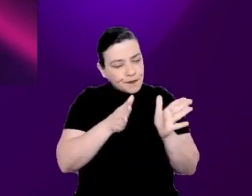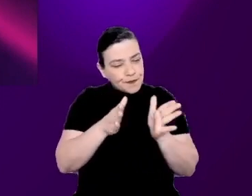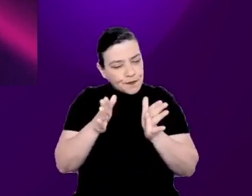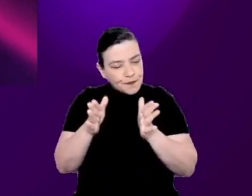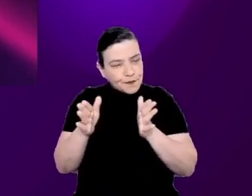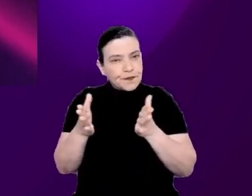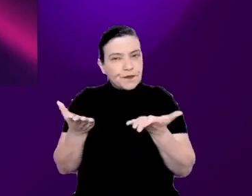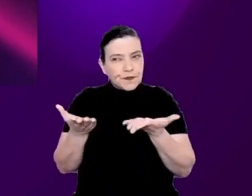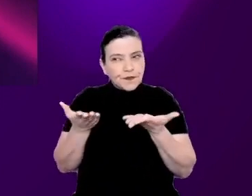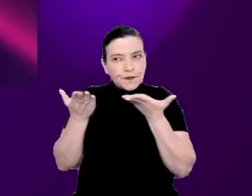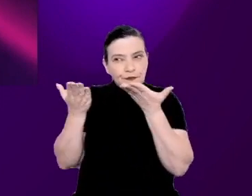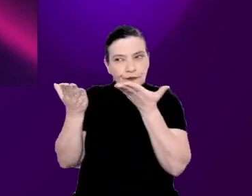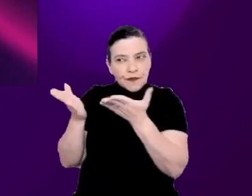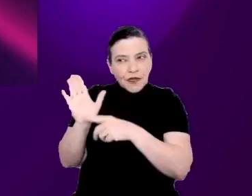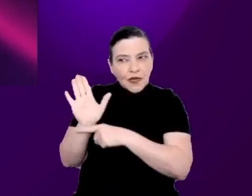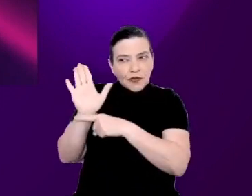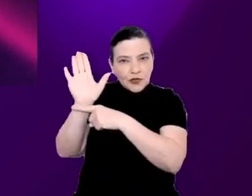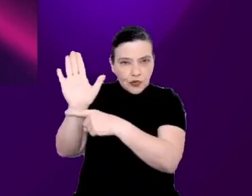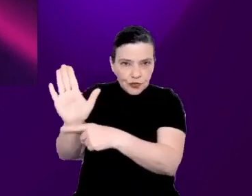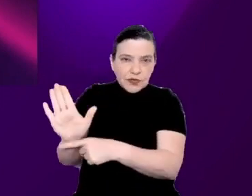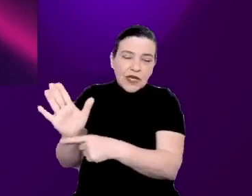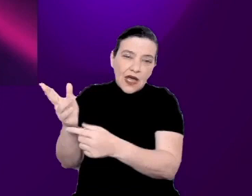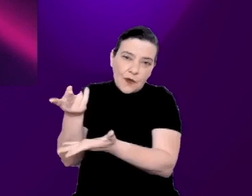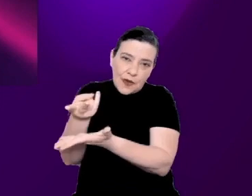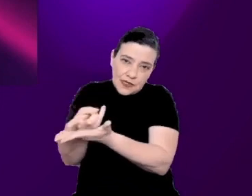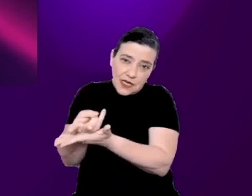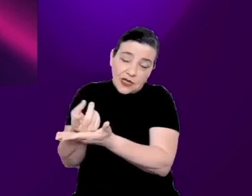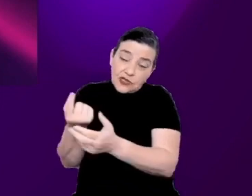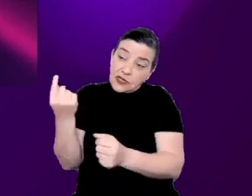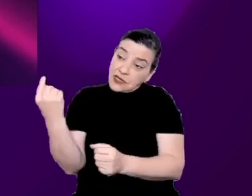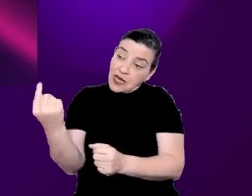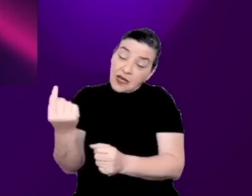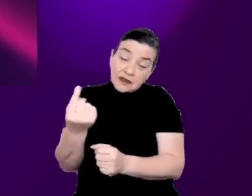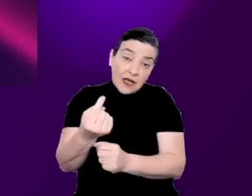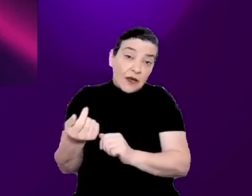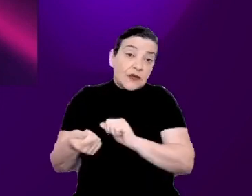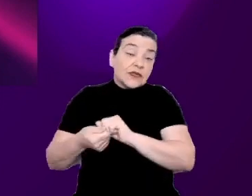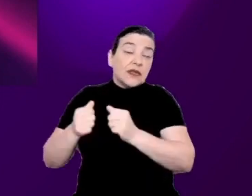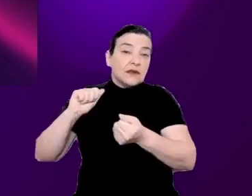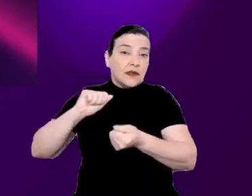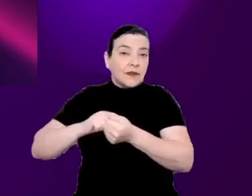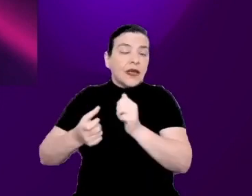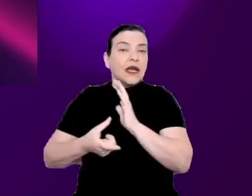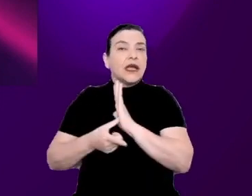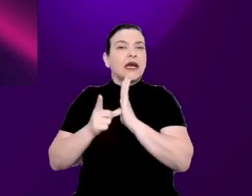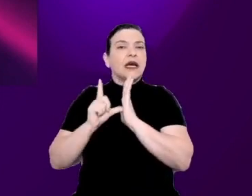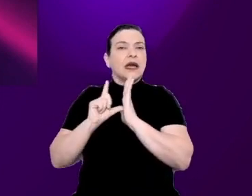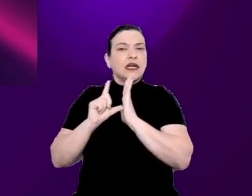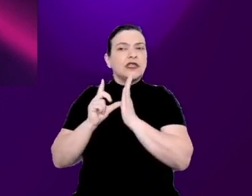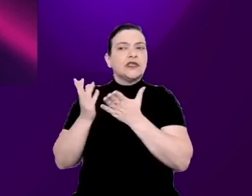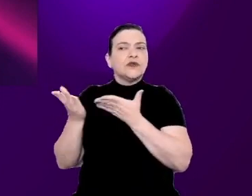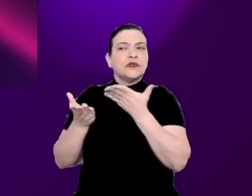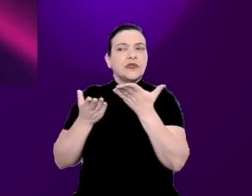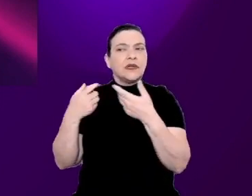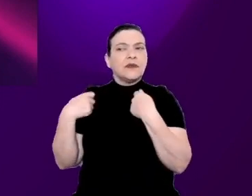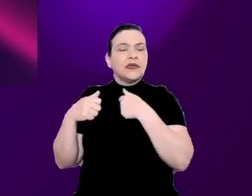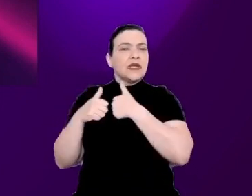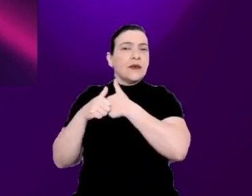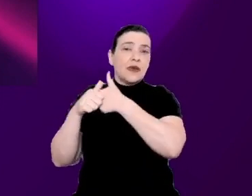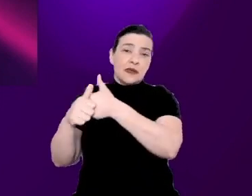na condição específica de cada paciente. E, obviamente, medindo o resultado desse tratamento e medindo o custo,